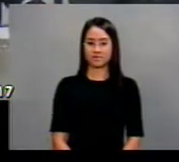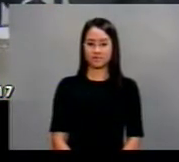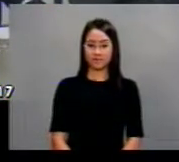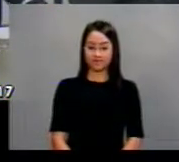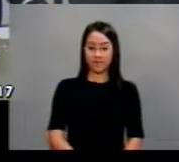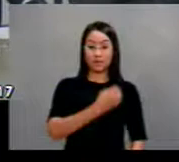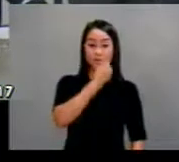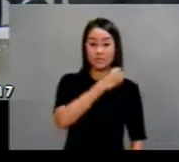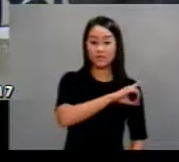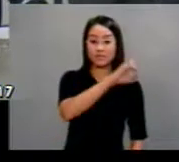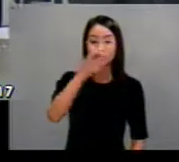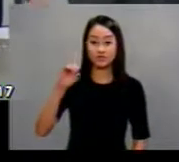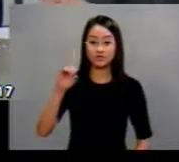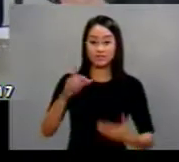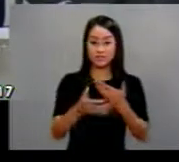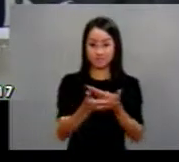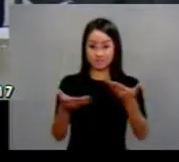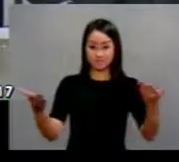Bom dia.